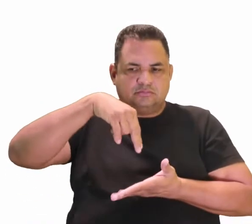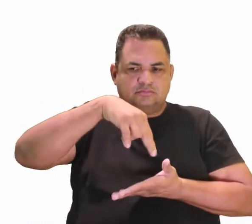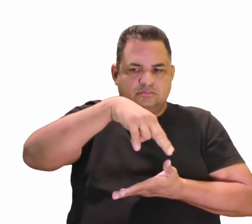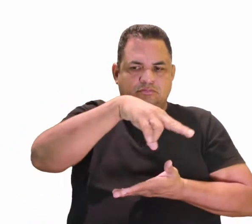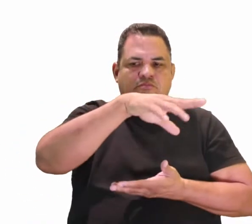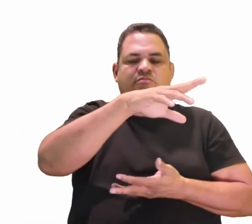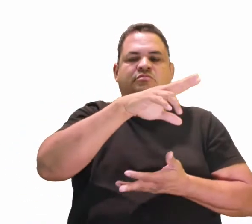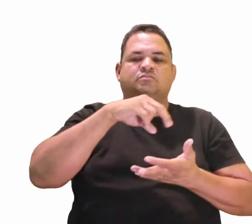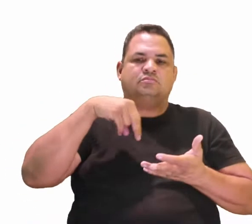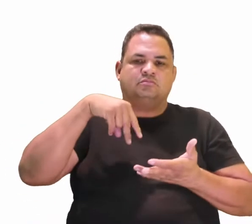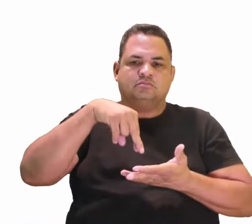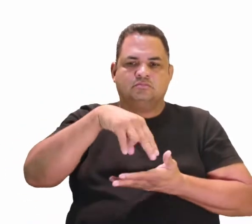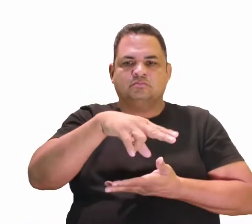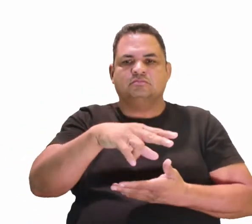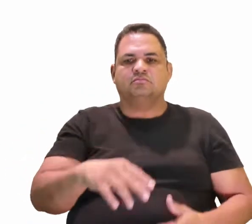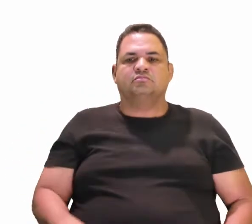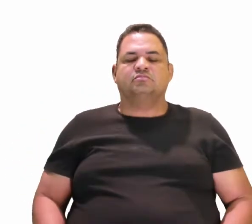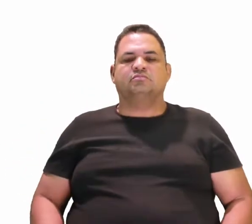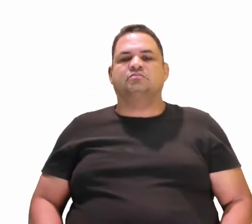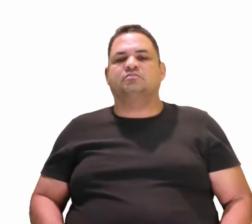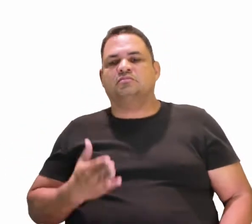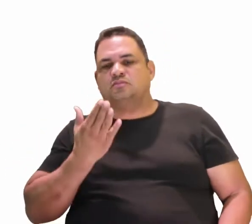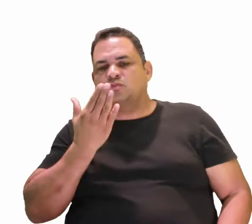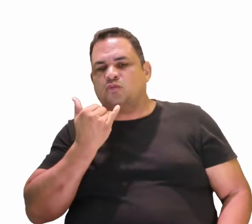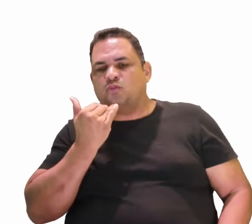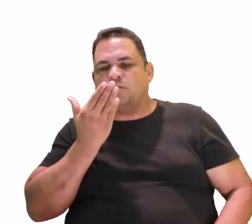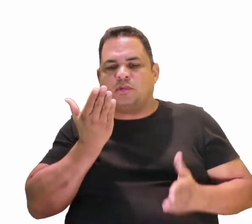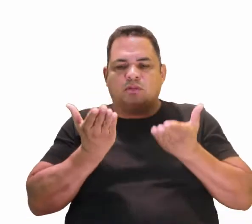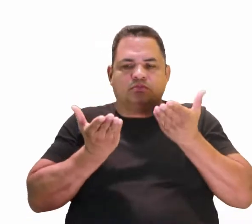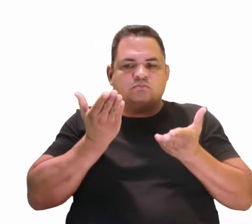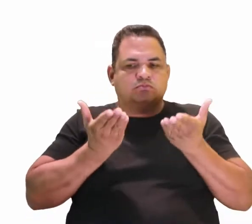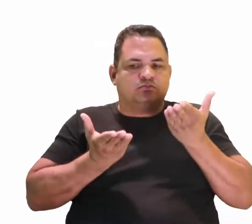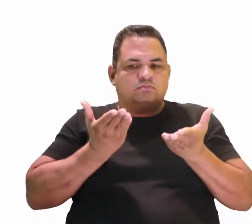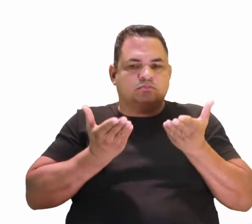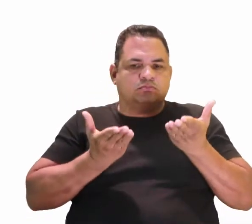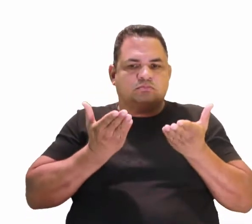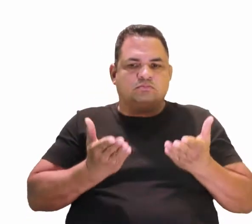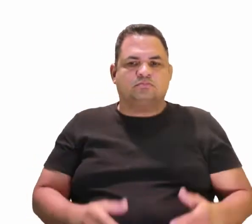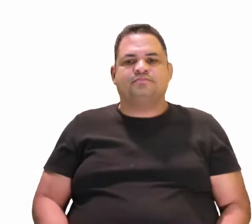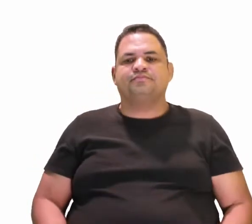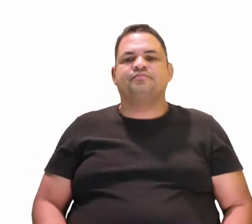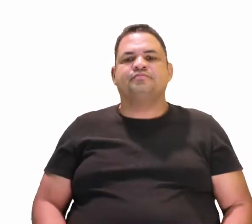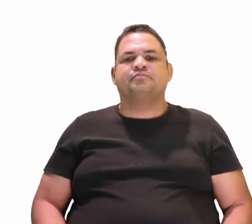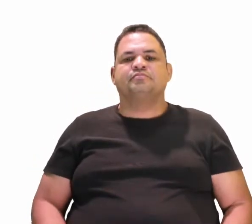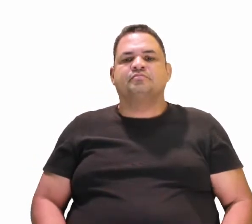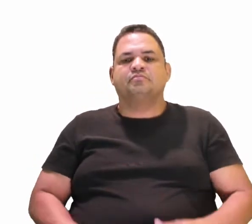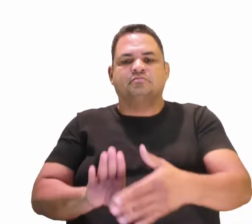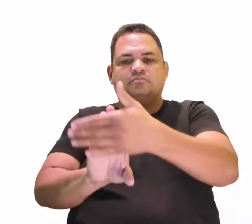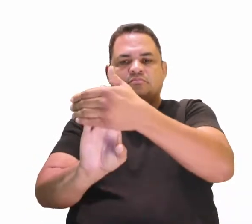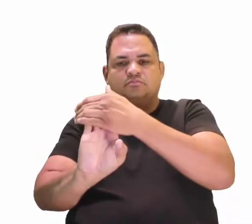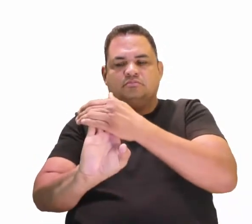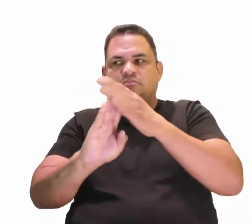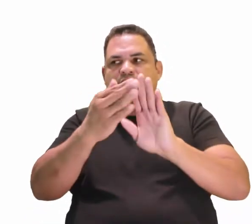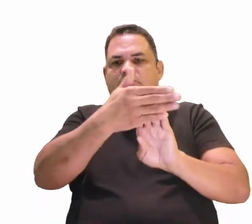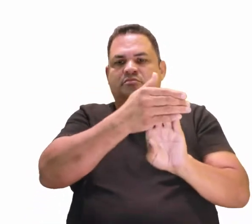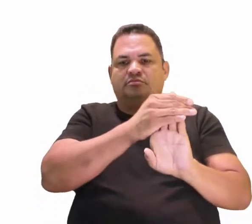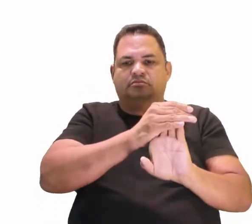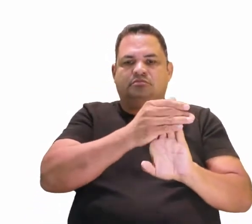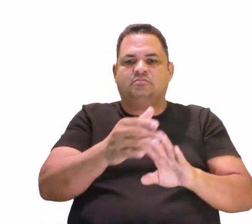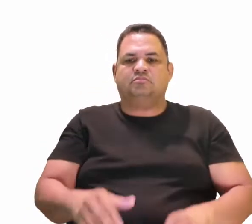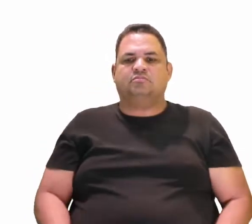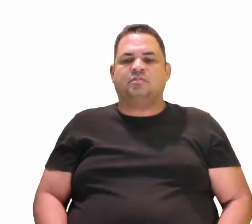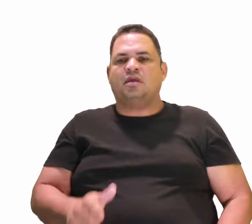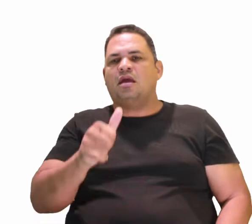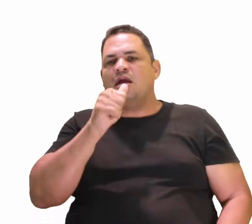uma caminhada. Have a balanced diet, ter uma dieta balanceada. Stretch, alongar-se. Drink water,